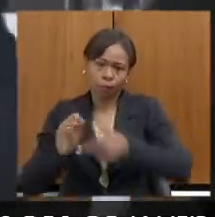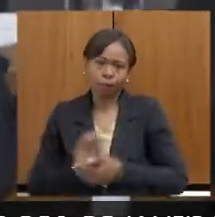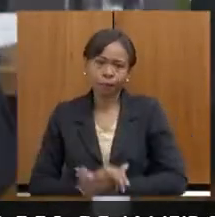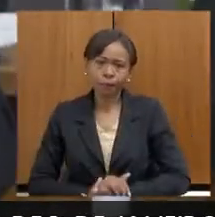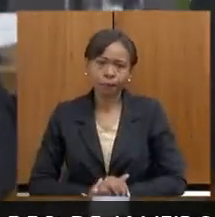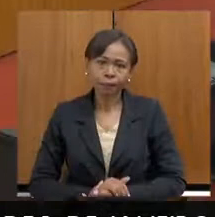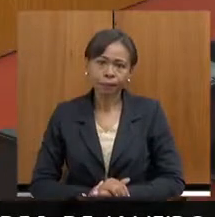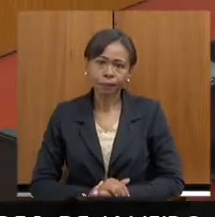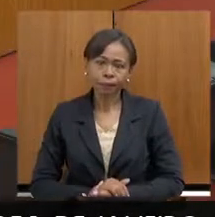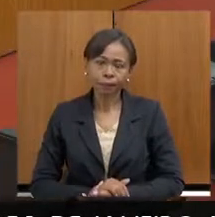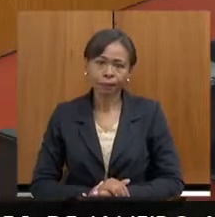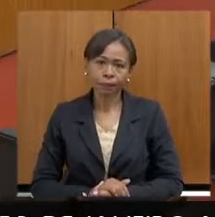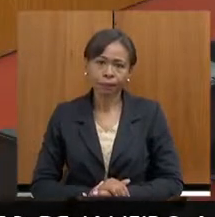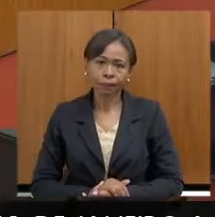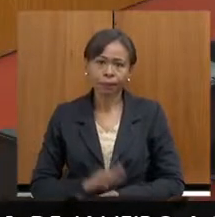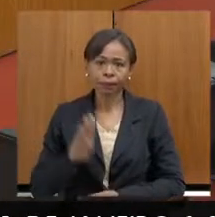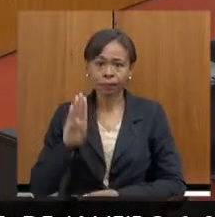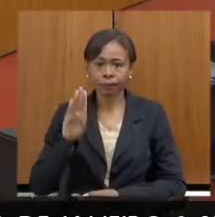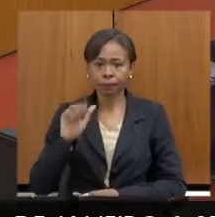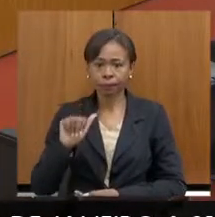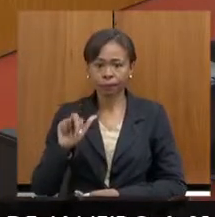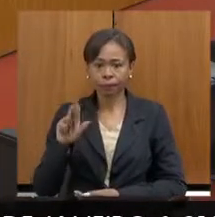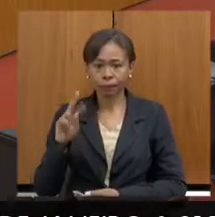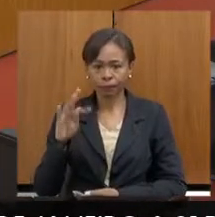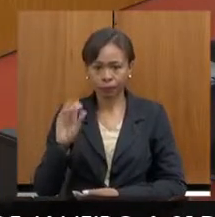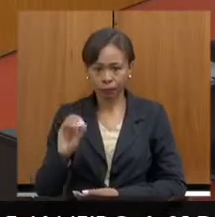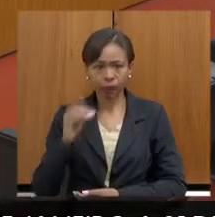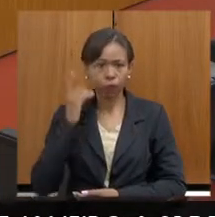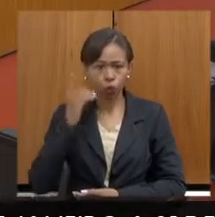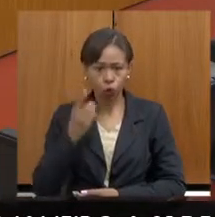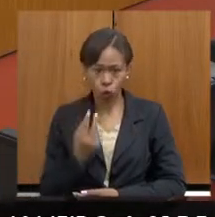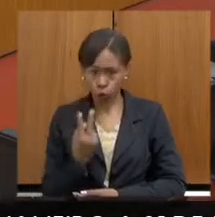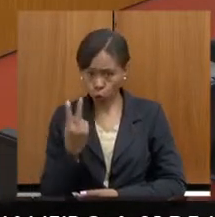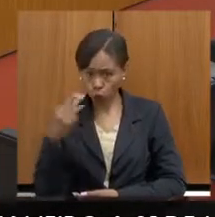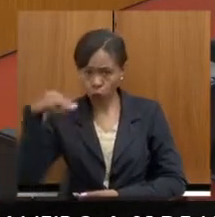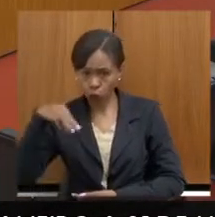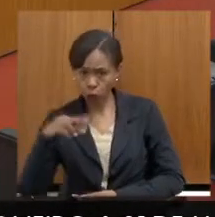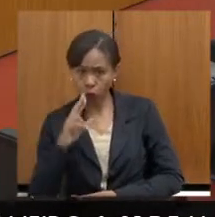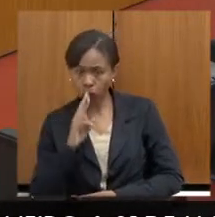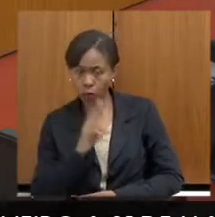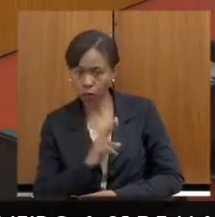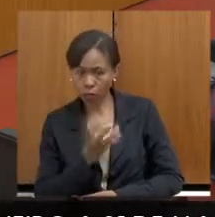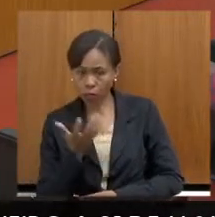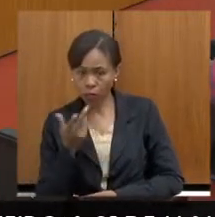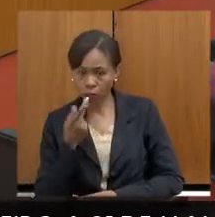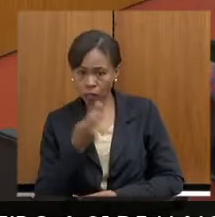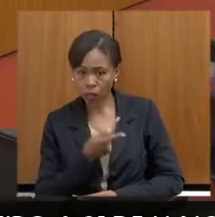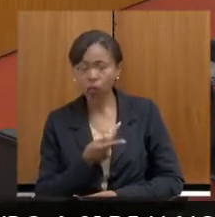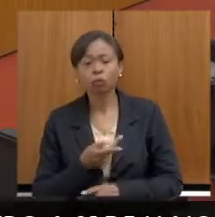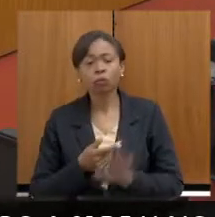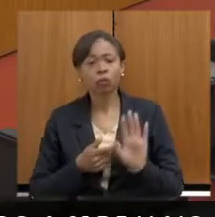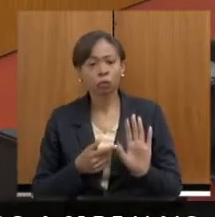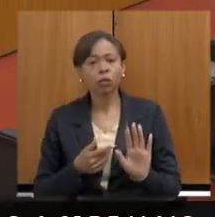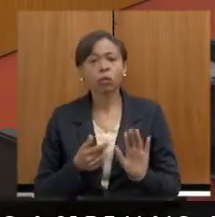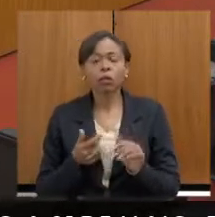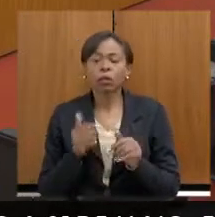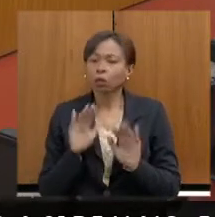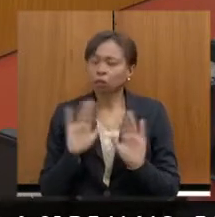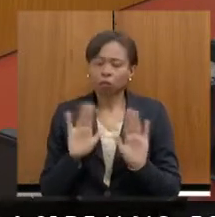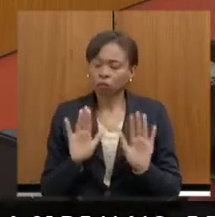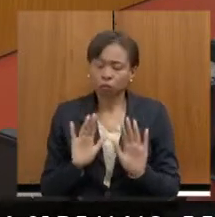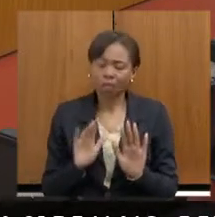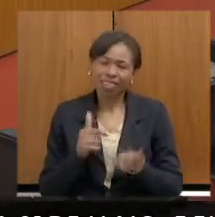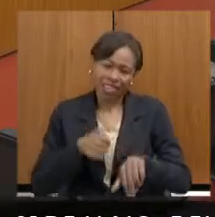e ele d'água do Bartô se ele não quer fazer os dois minutos depois a gente respeita o tempo que eu passei na